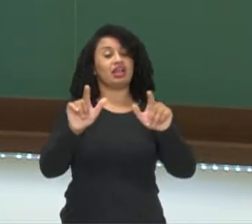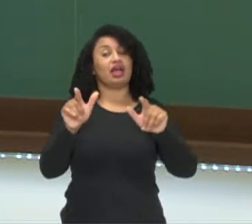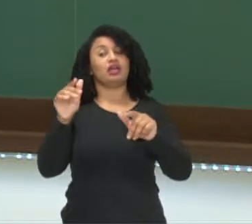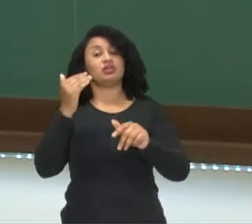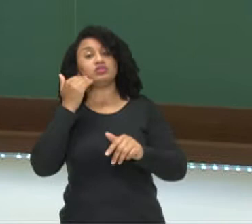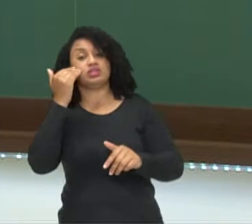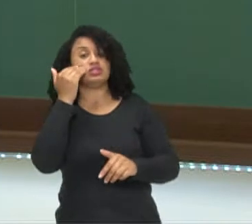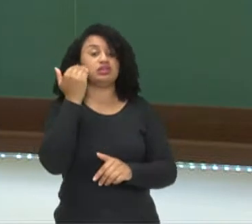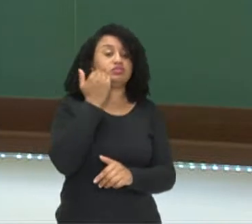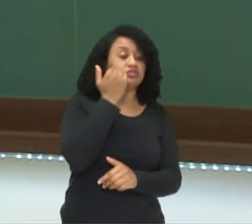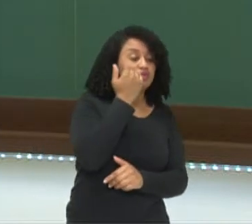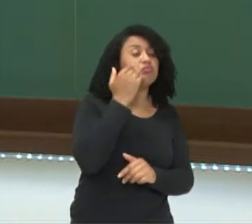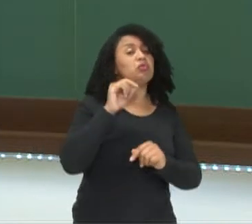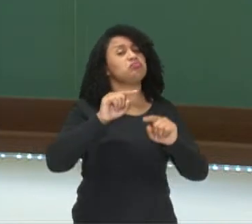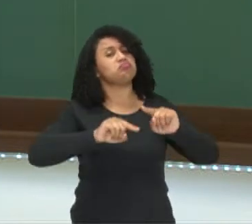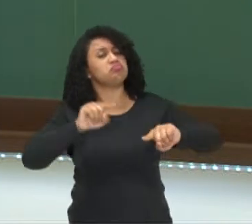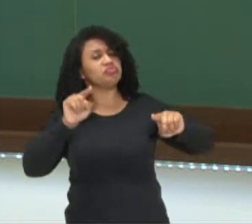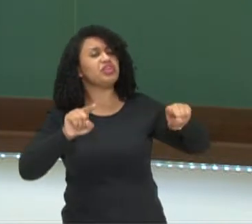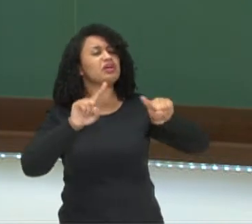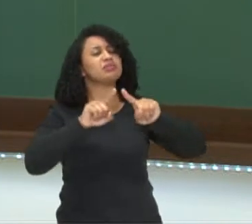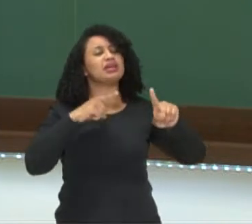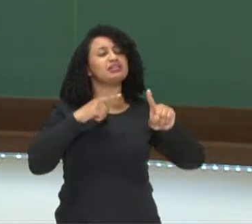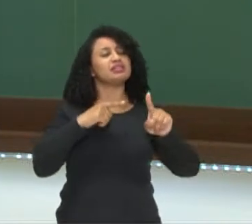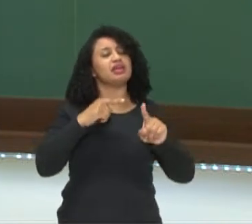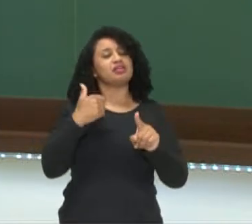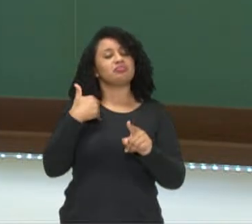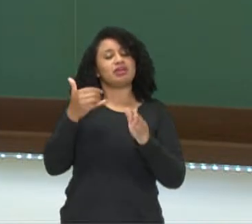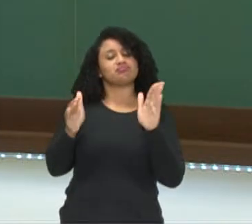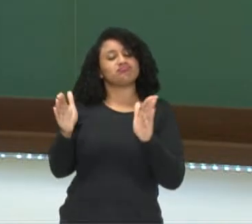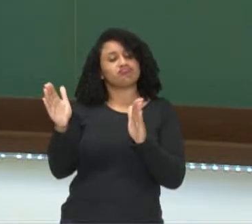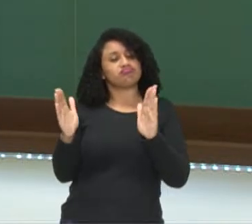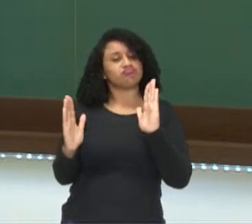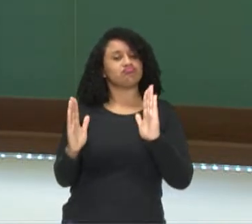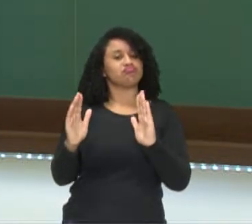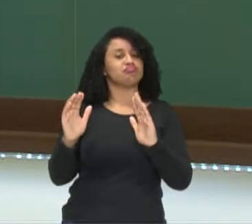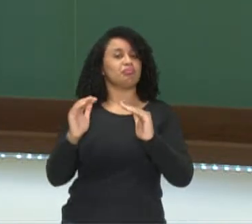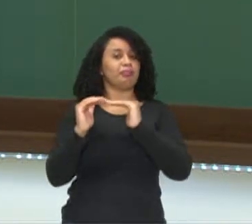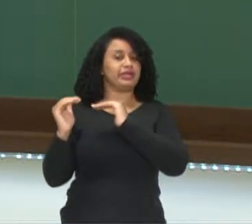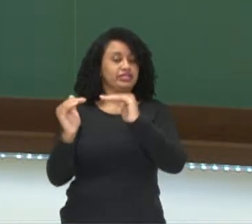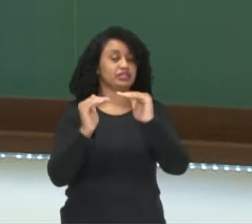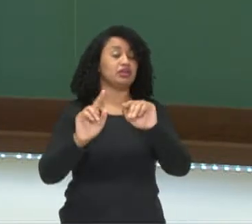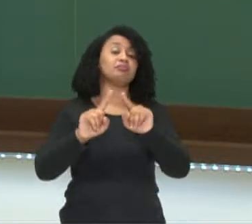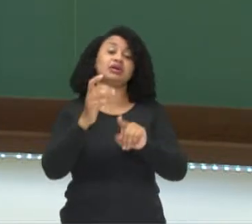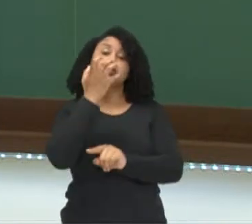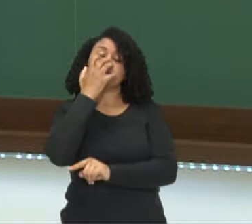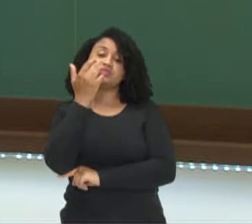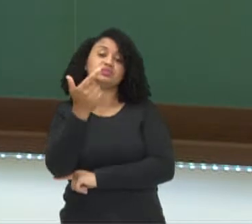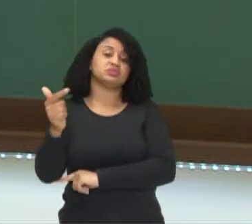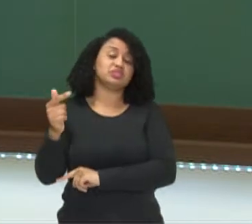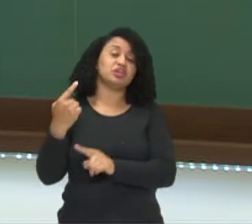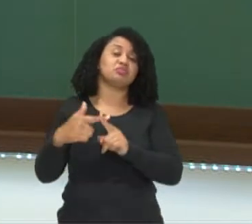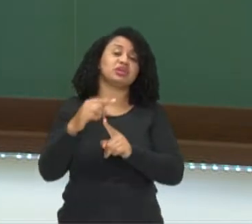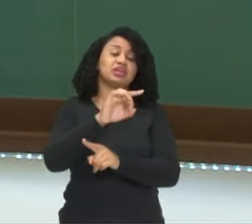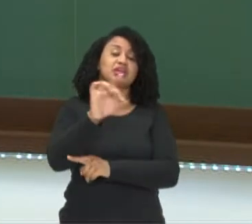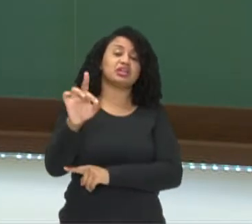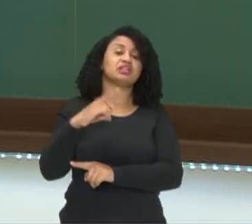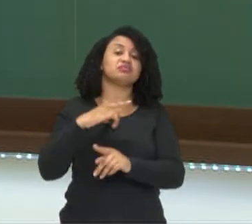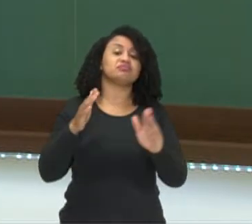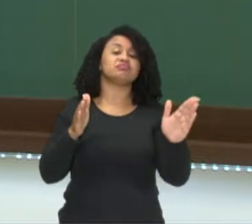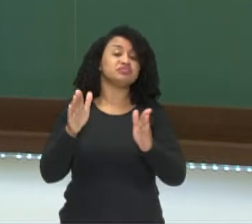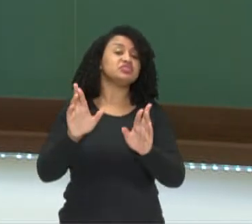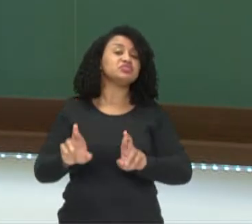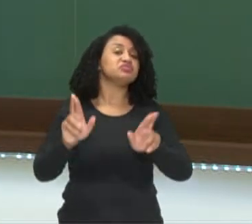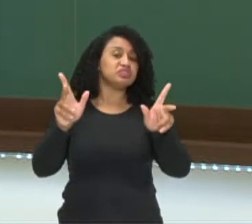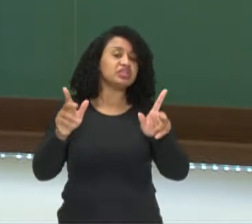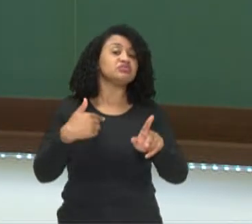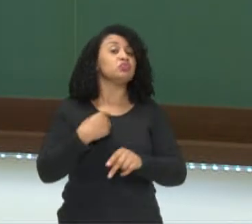outro pode variar, mas tem uma idade estipulada, né? Já com os cães não tem, porque cada um tem um tempo diferente. Enquanto um